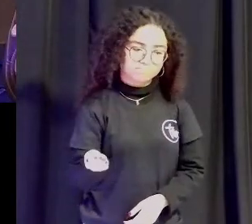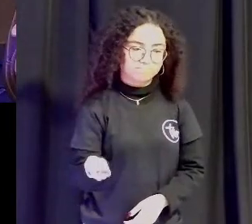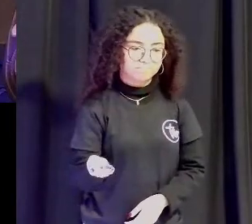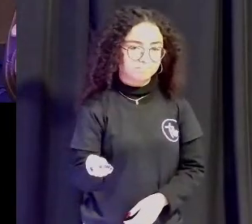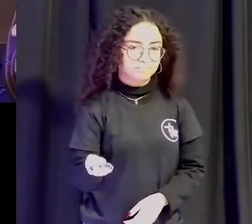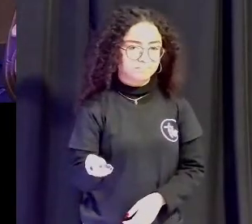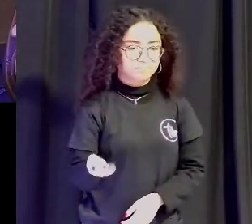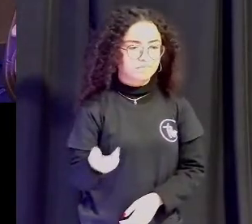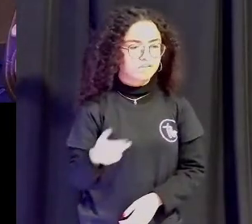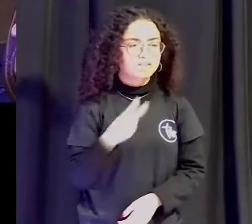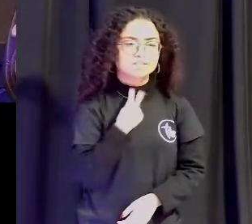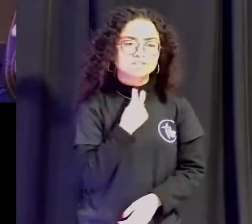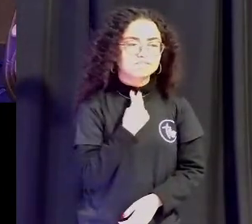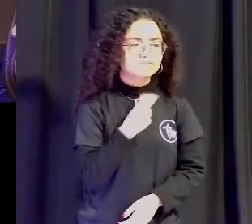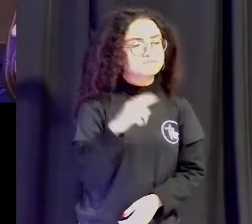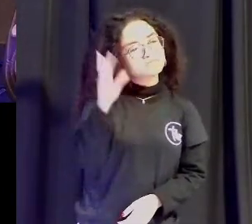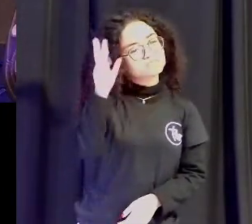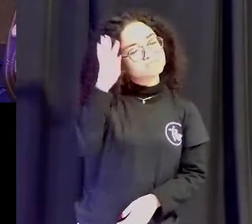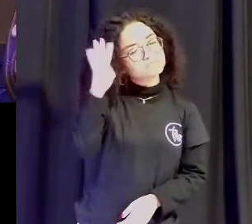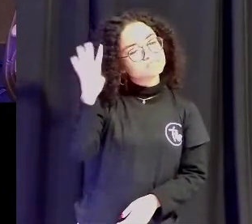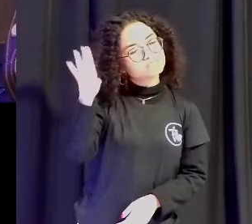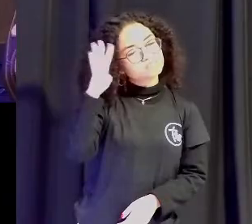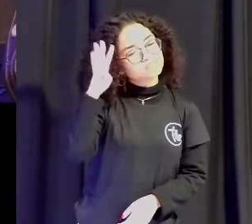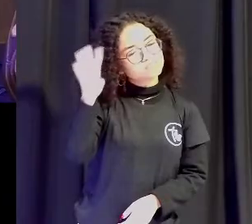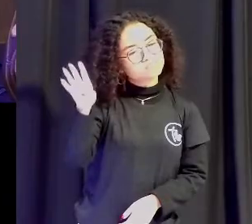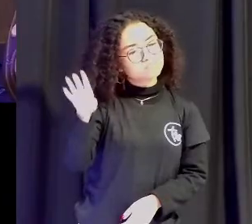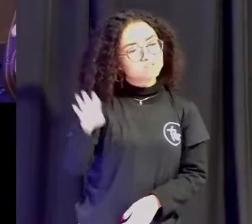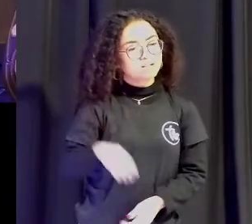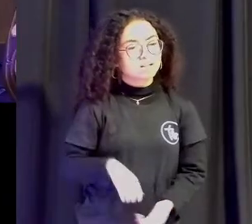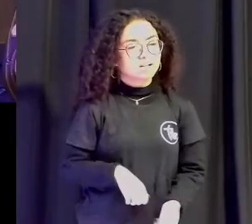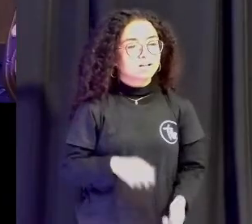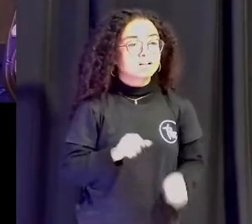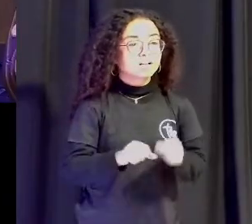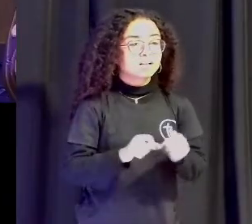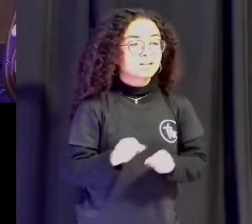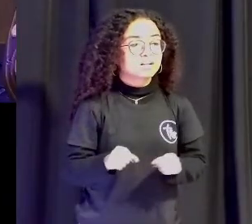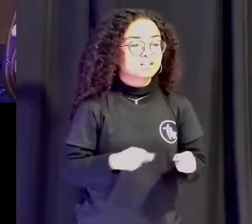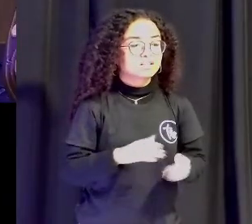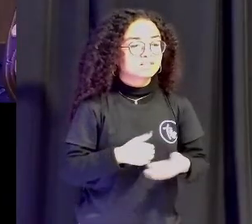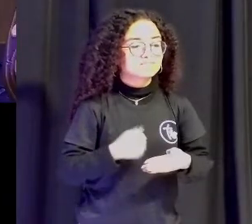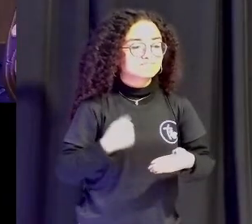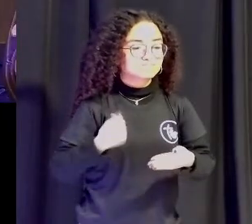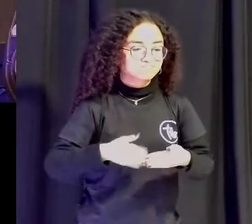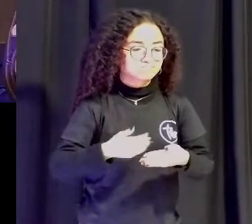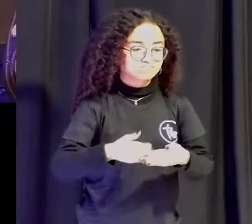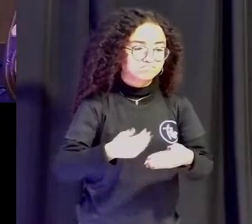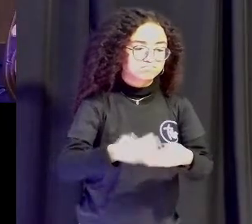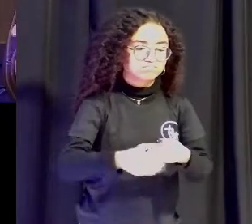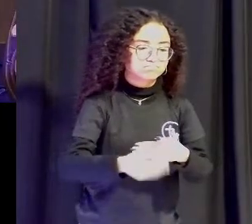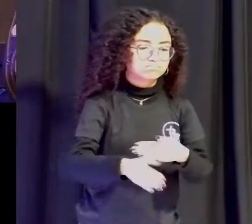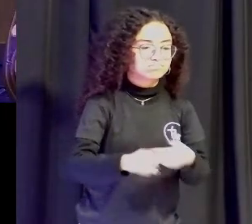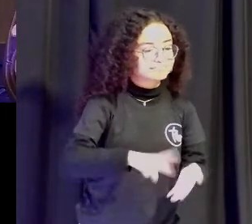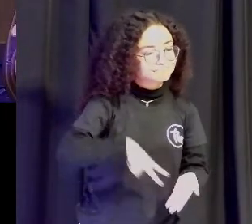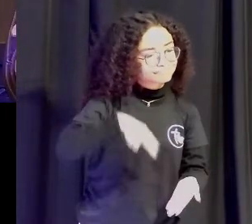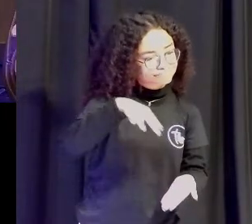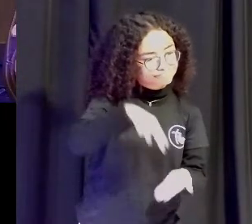Ele não podia imaginar que em instantes ele se levantaria e